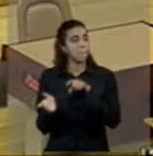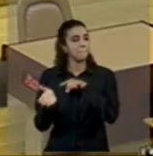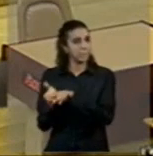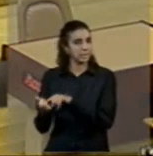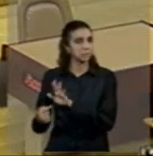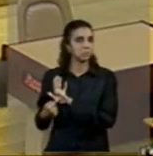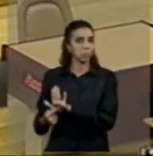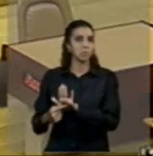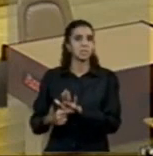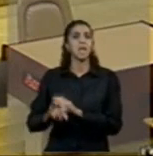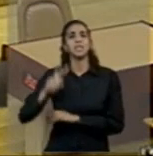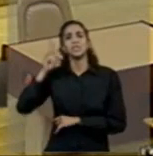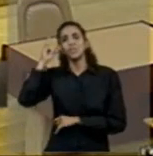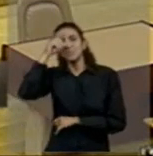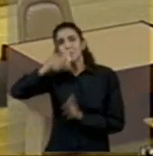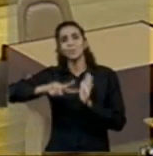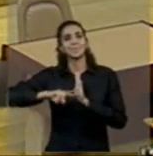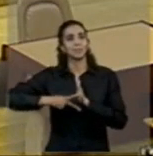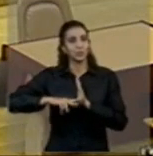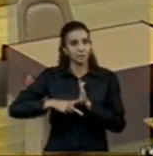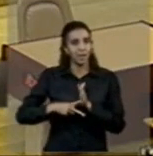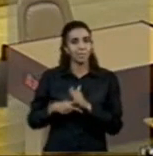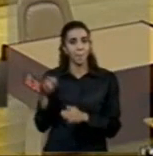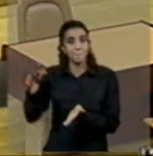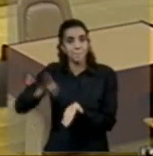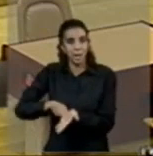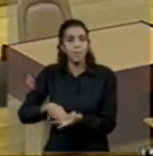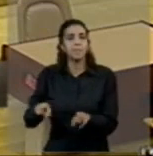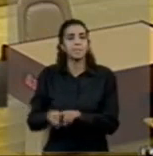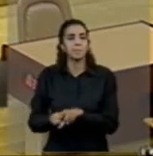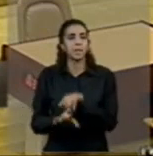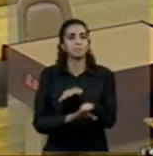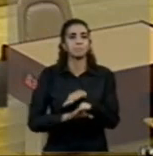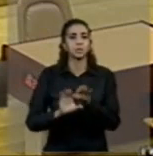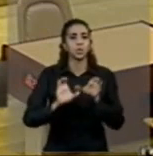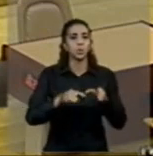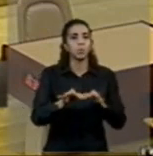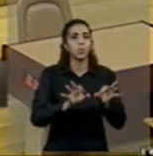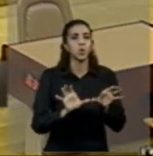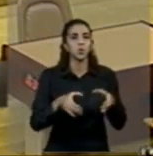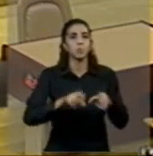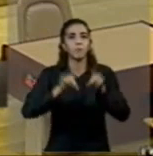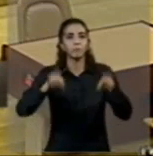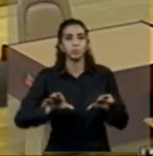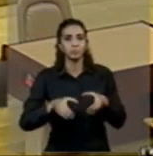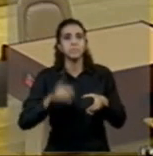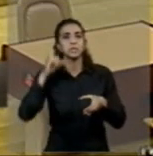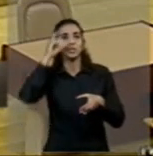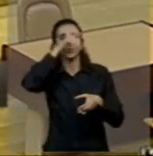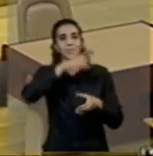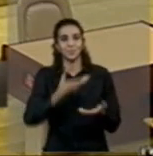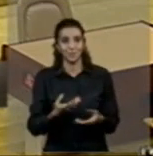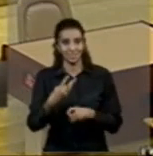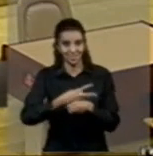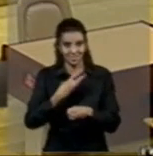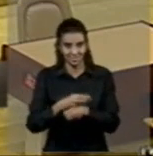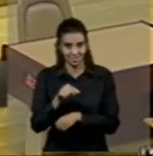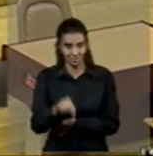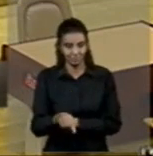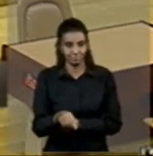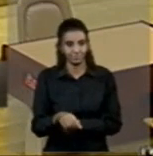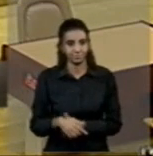dificuldade de sindicalização e a fragilidade da organização coletiva dos trabalhadores terceirizados, a